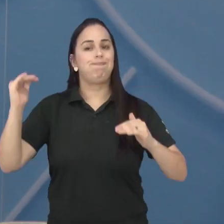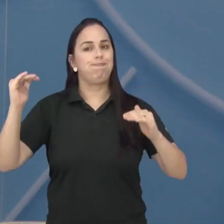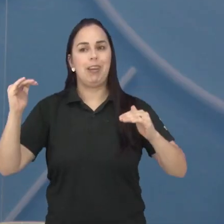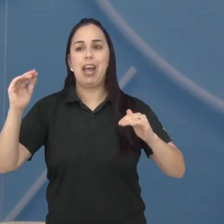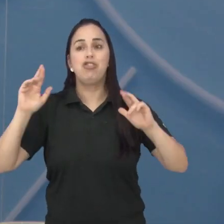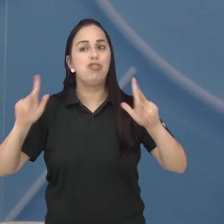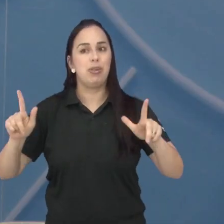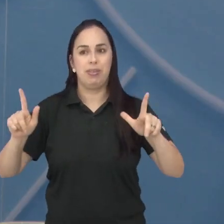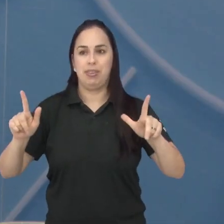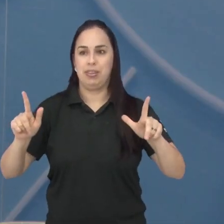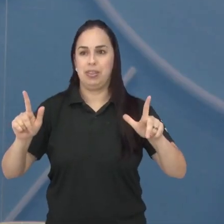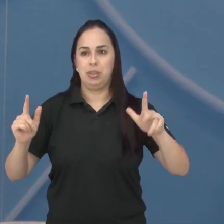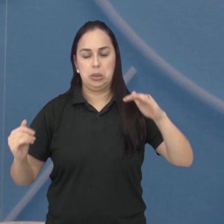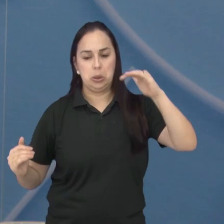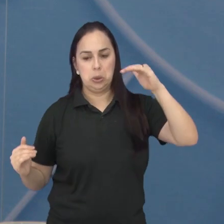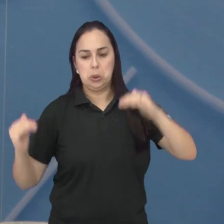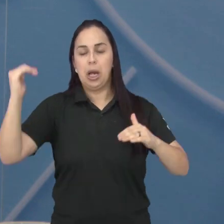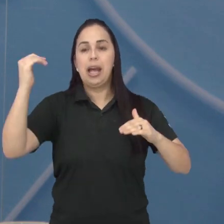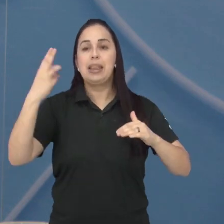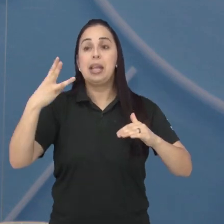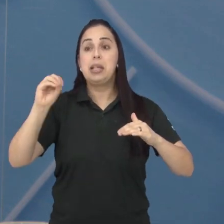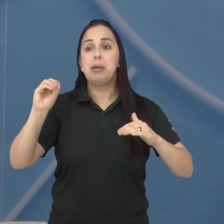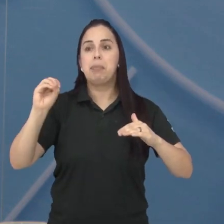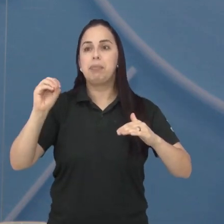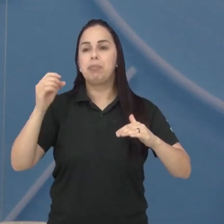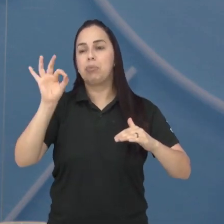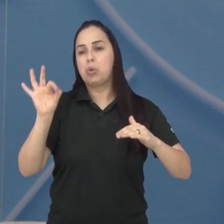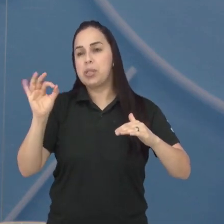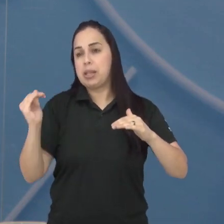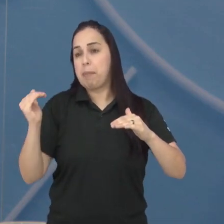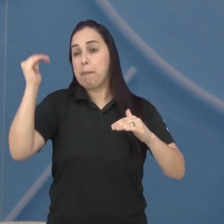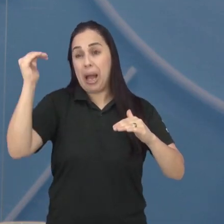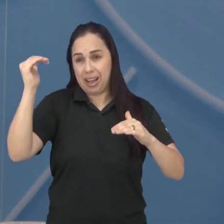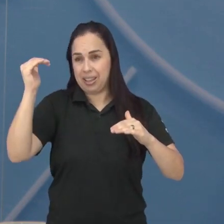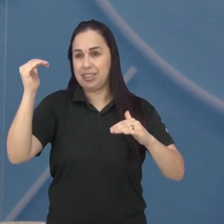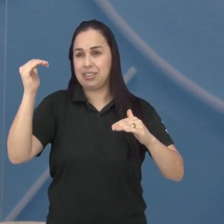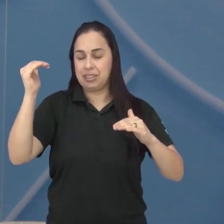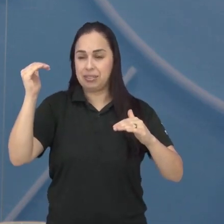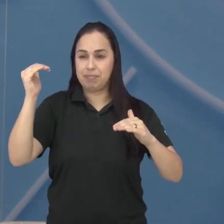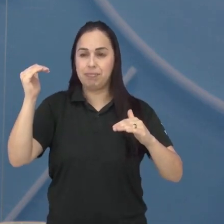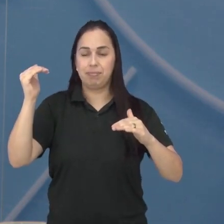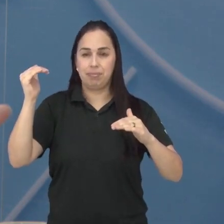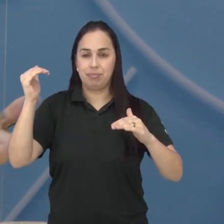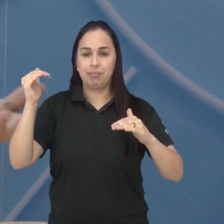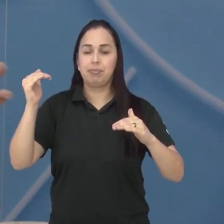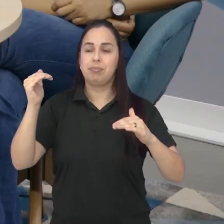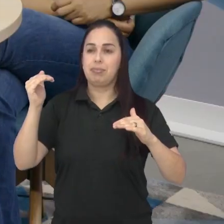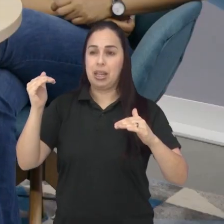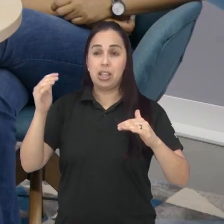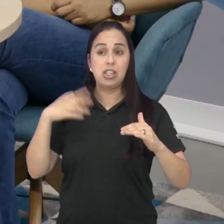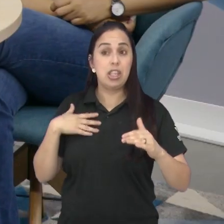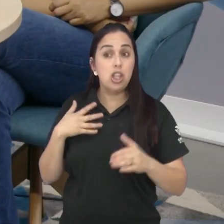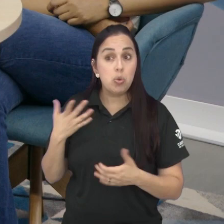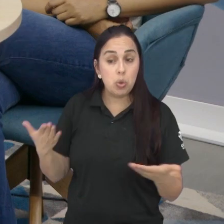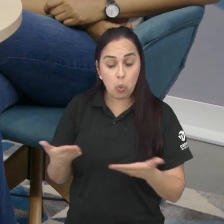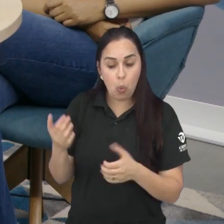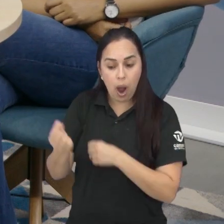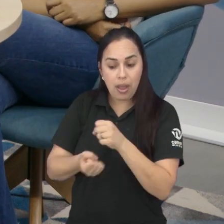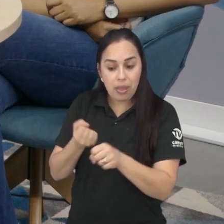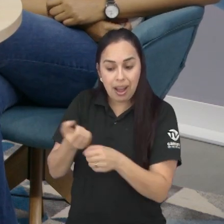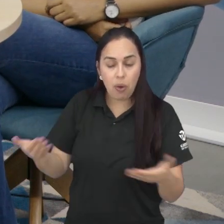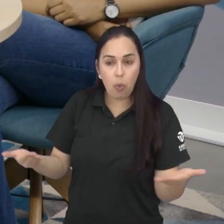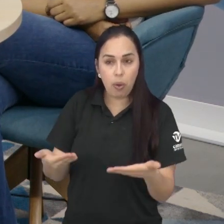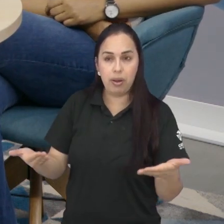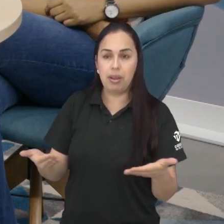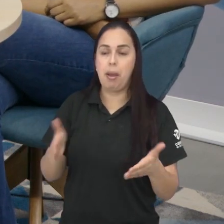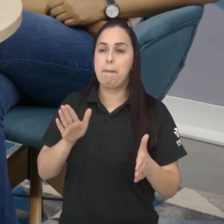homens e mulheres, brutal, Ainda é gritante. 30% quase, né? E aí, Isso se que você estamos coloca... em 2022, né? 2022, né? Se você coloca